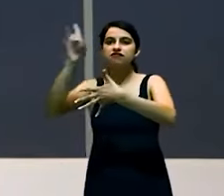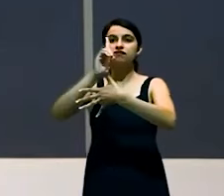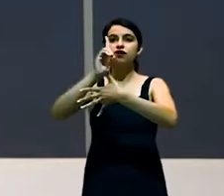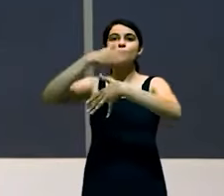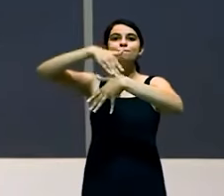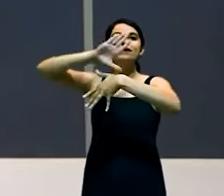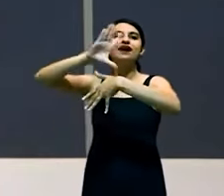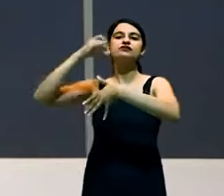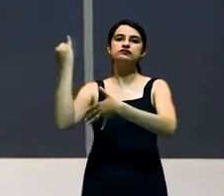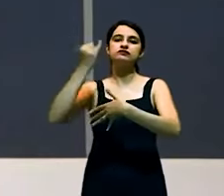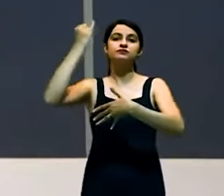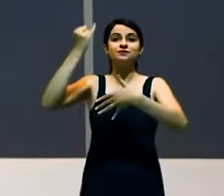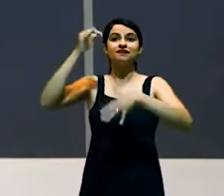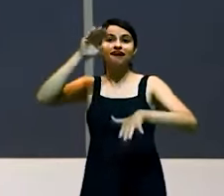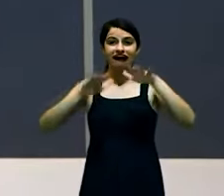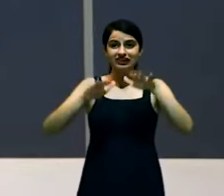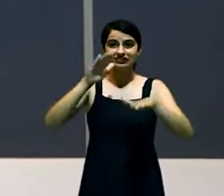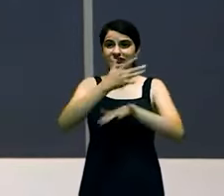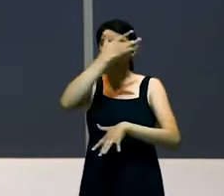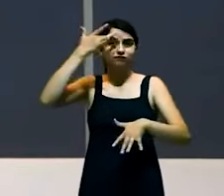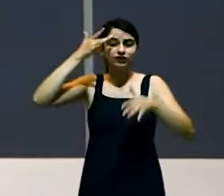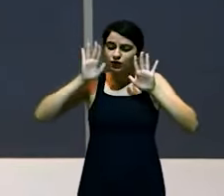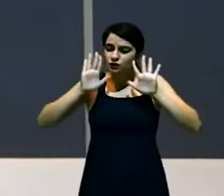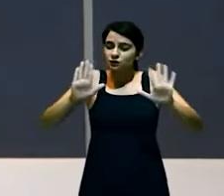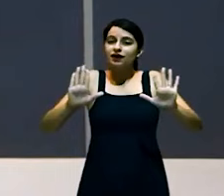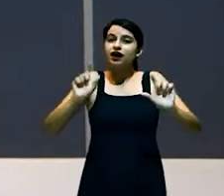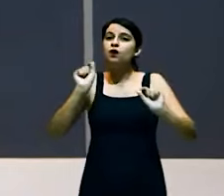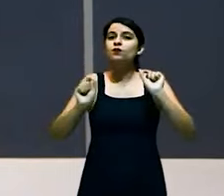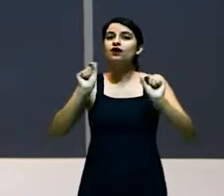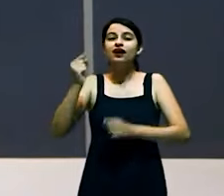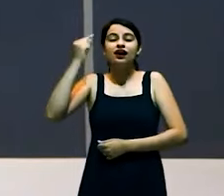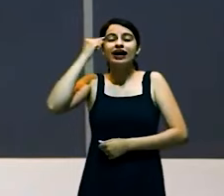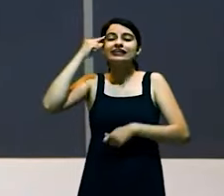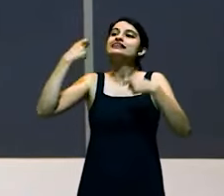Ouvir Jesus falar não é prioridade.